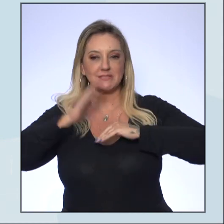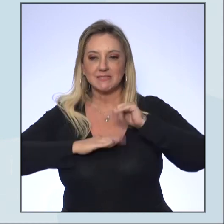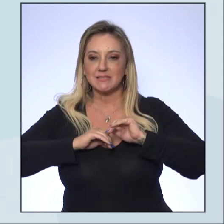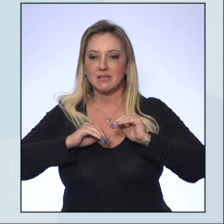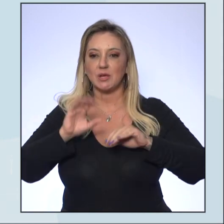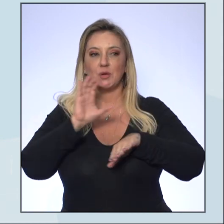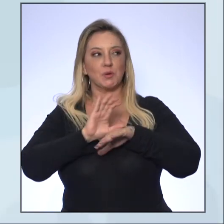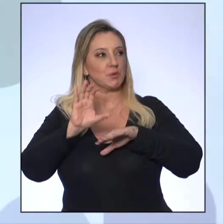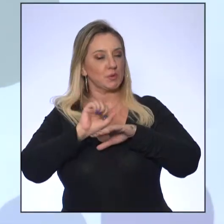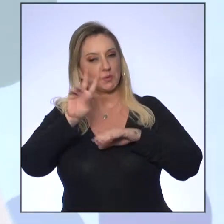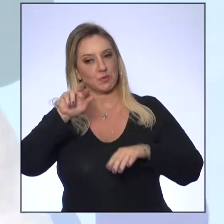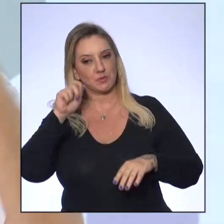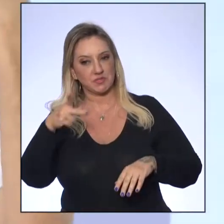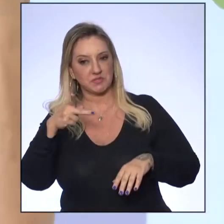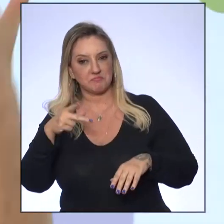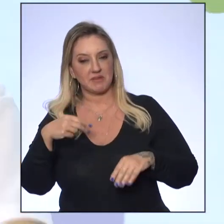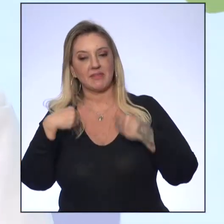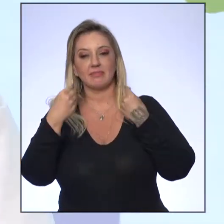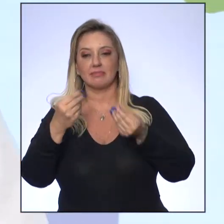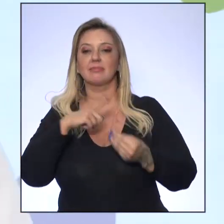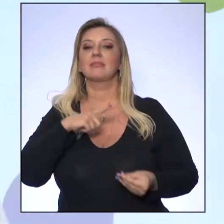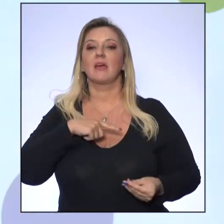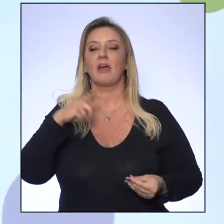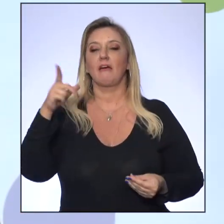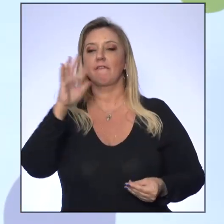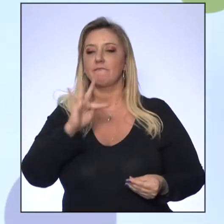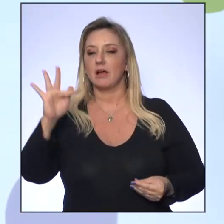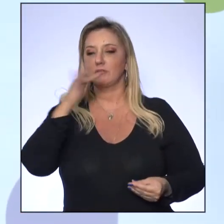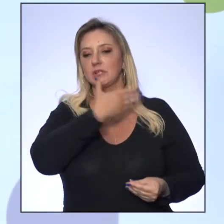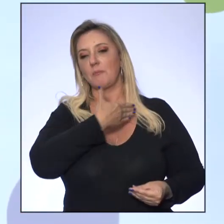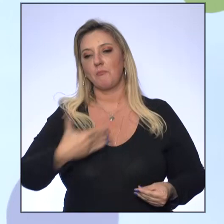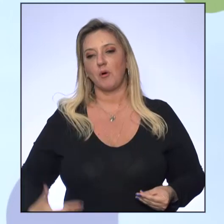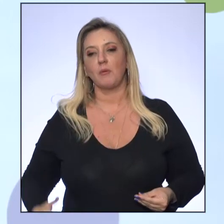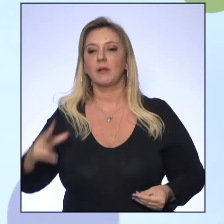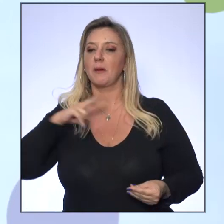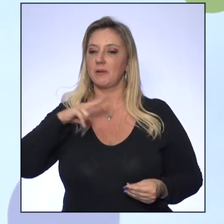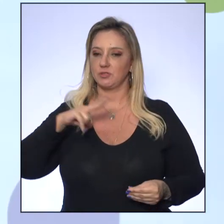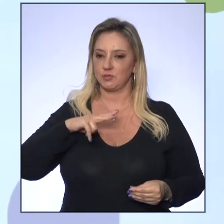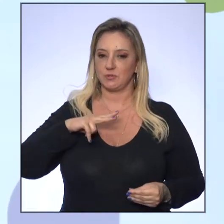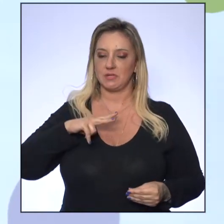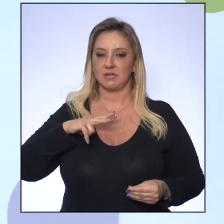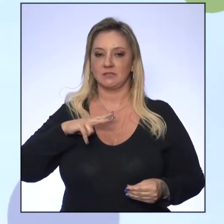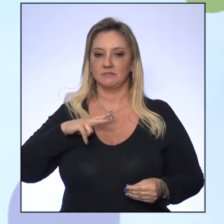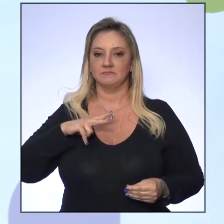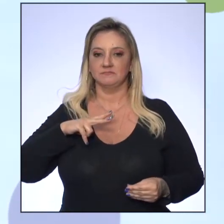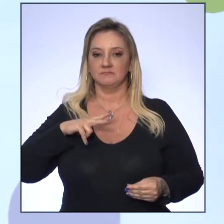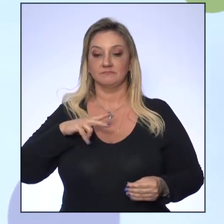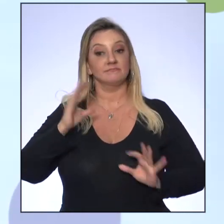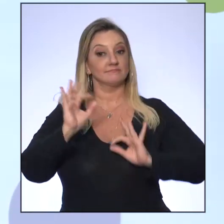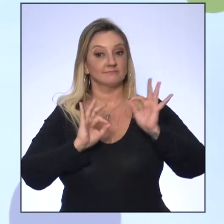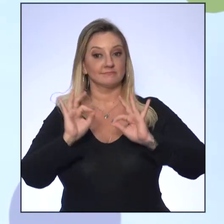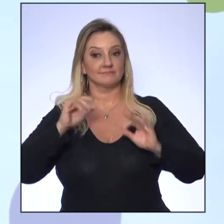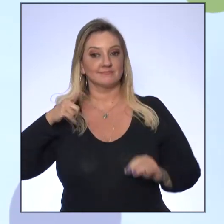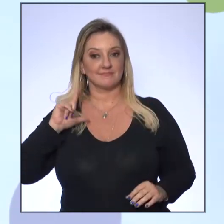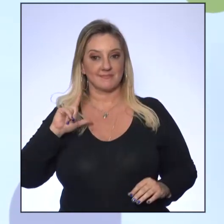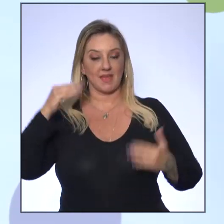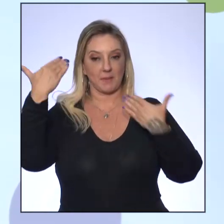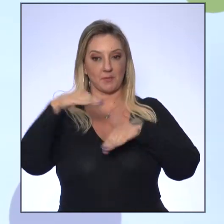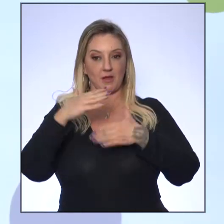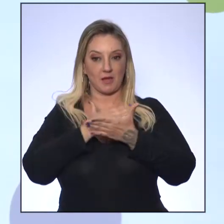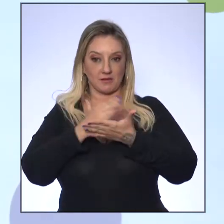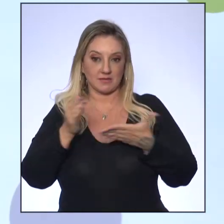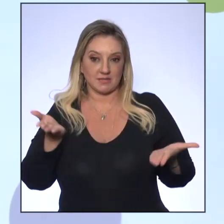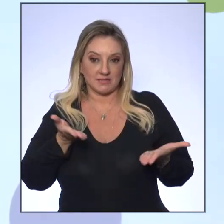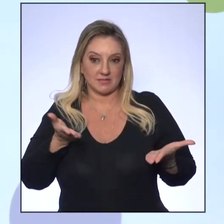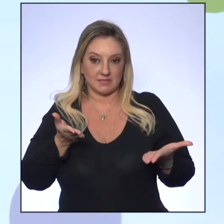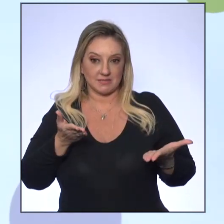os cursos que a USP tem a oferecer, as outras universidades públicas, privadas, e se preparando para essas provas a partir, por